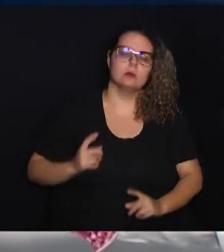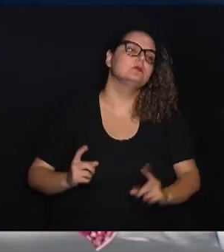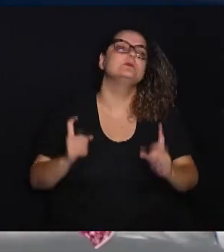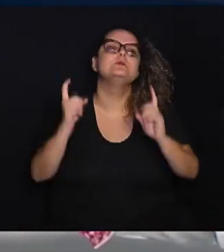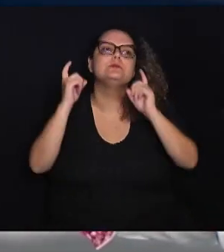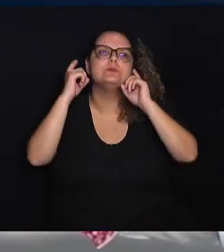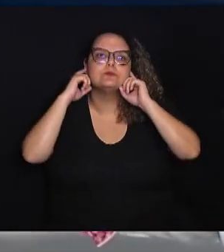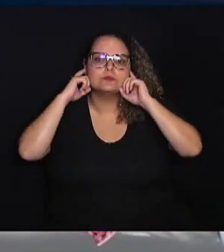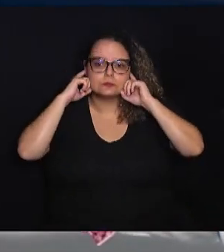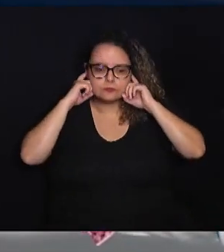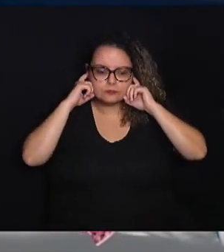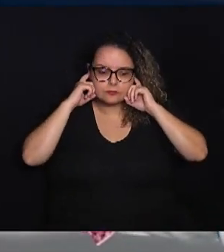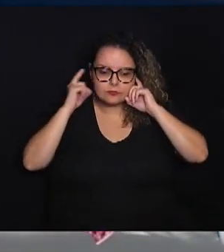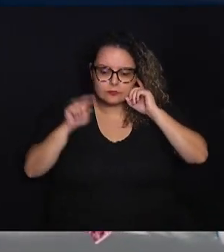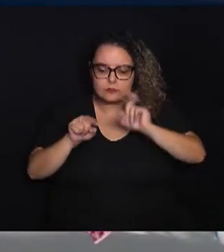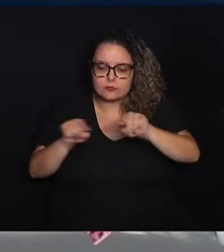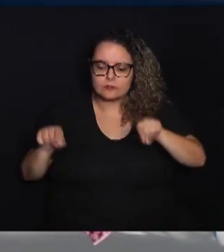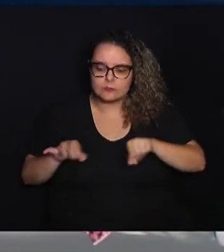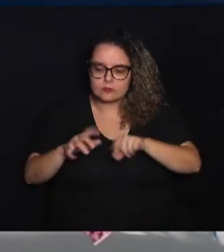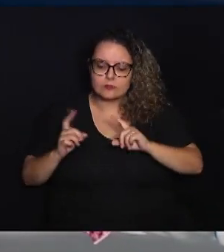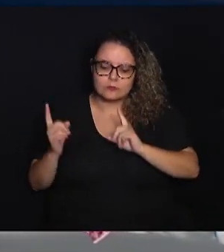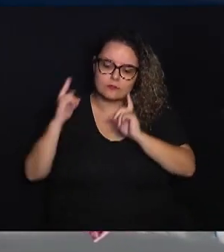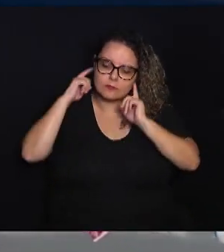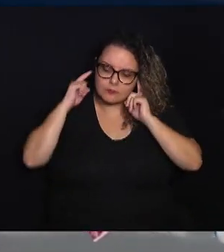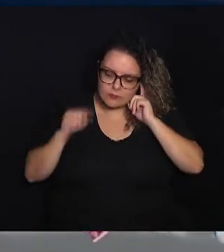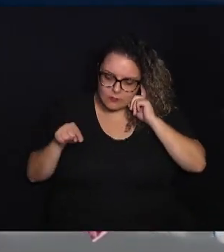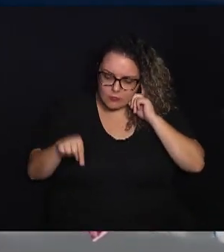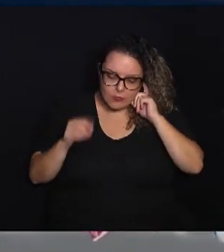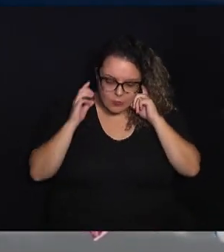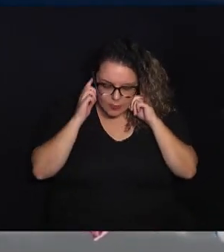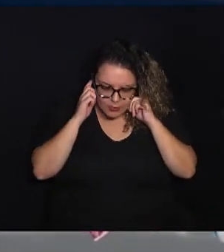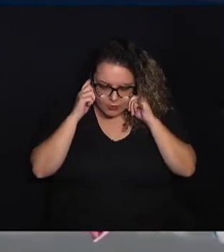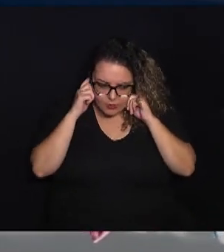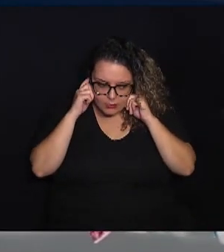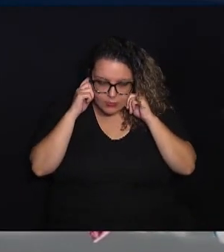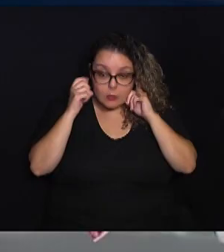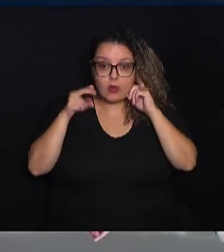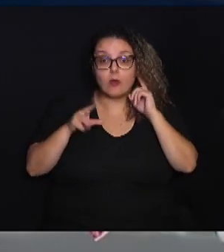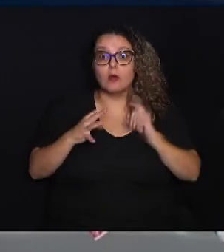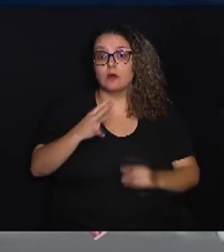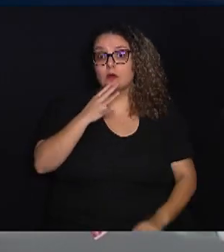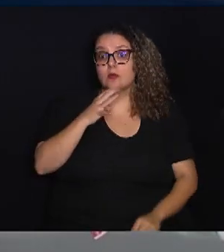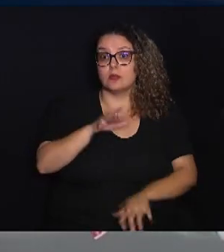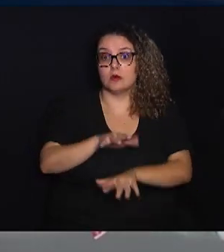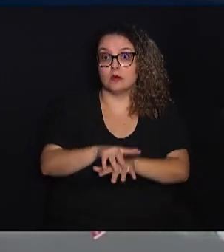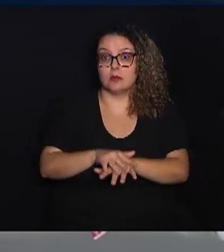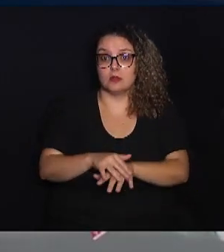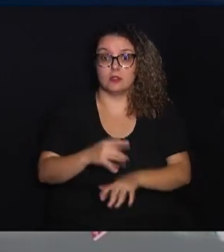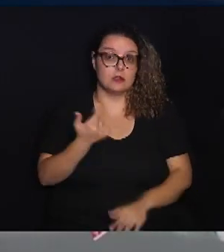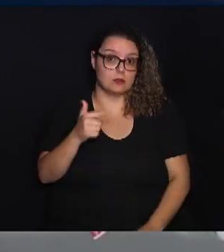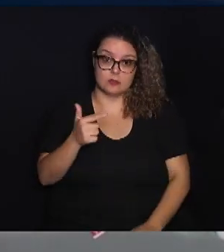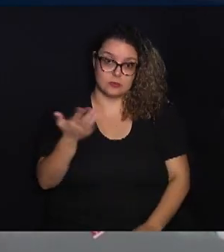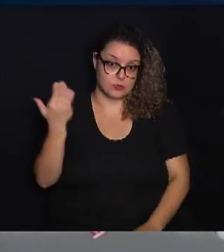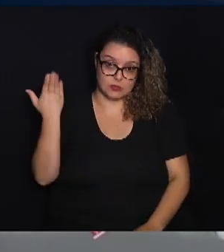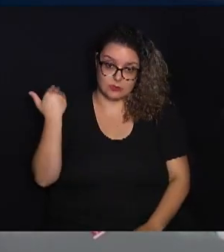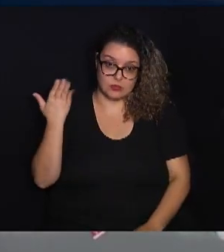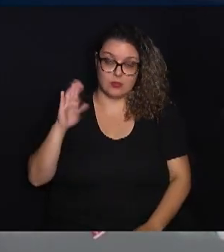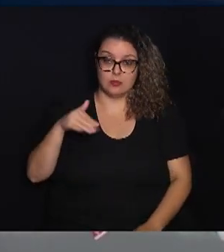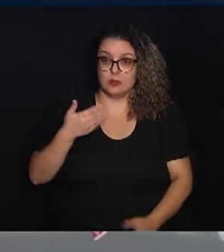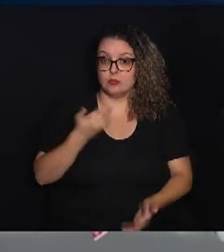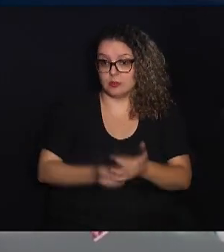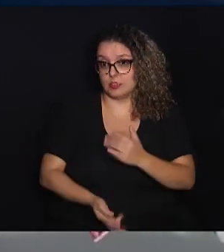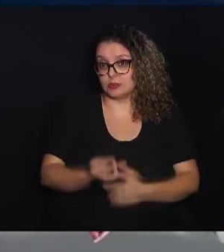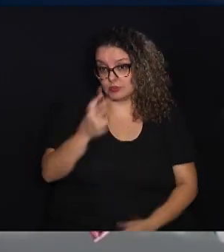né? Ou ter o conhecimento no sistema Braille, né? Que eu não tinha na época, quando eu perdi a